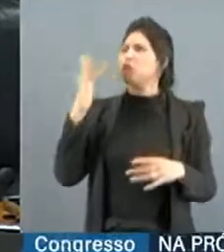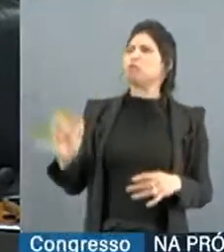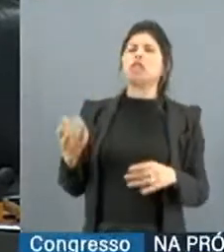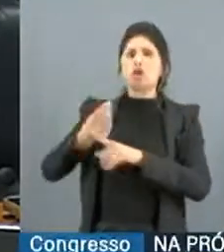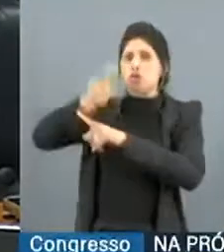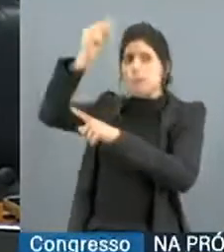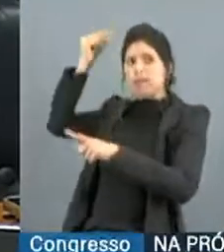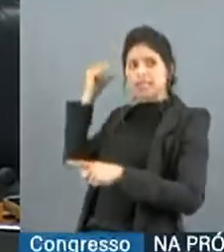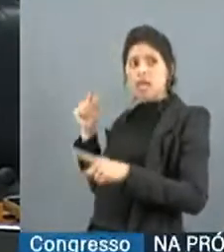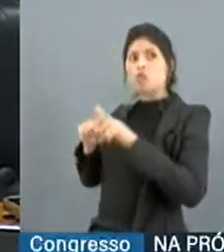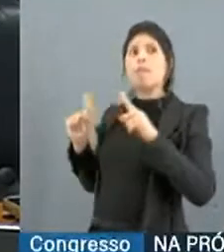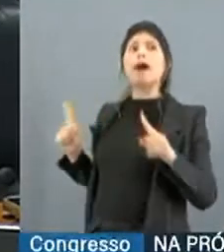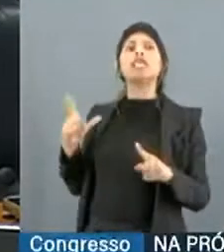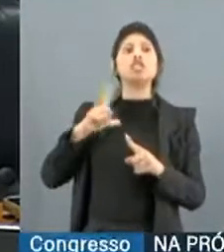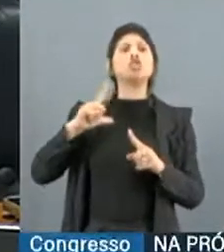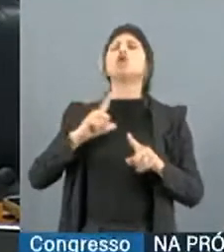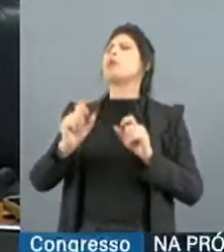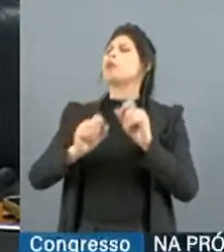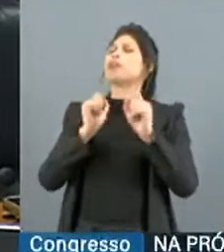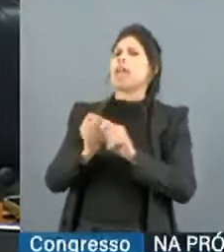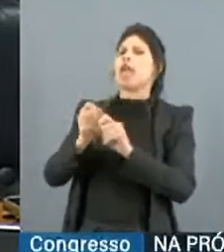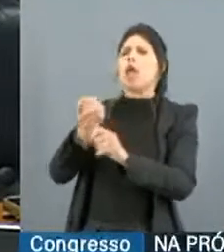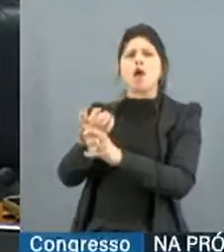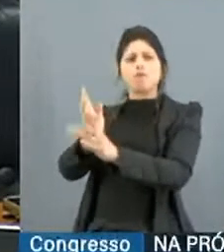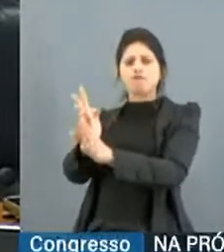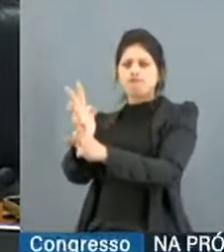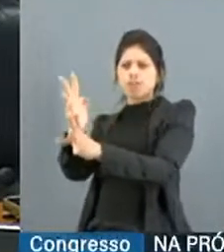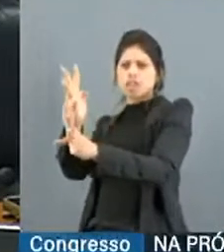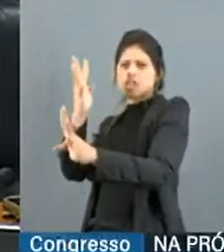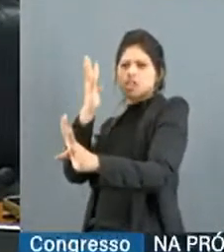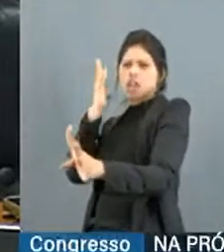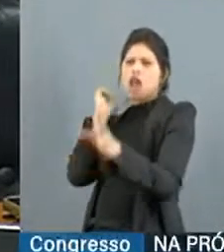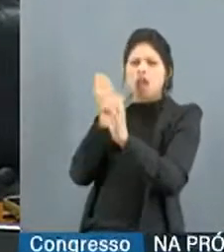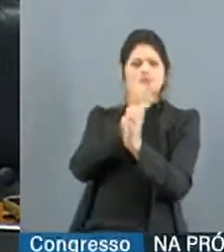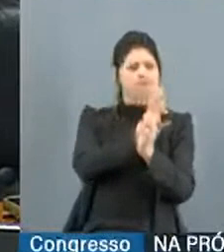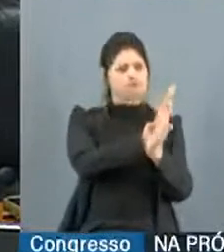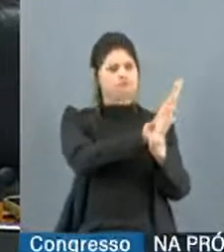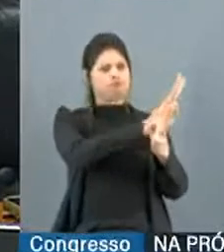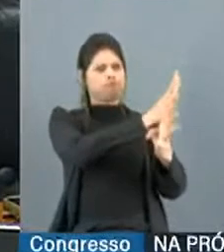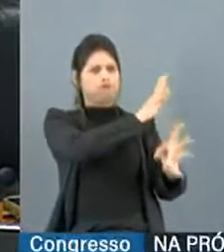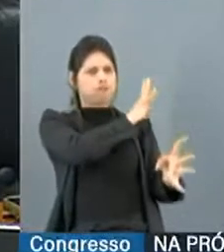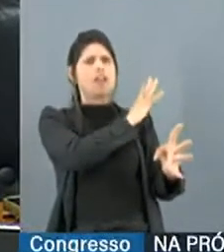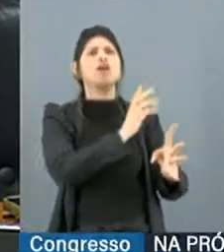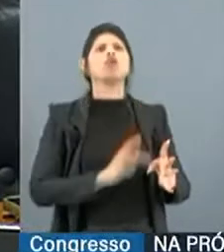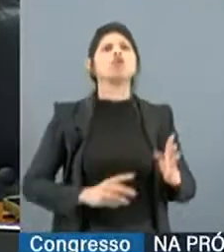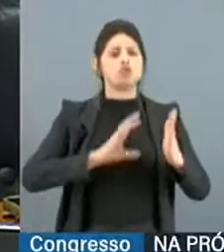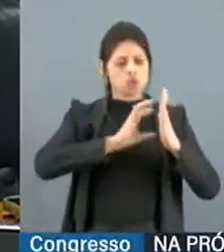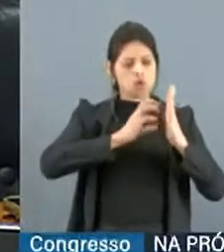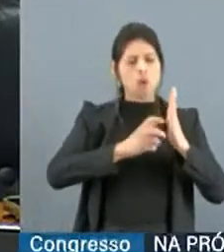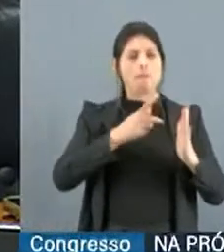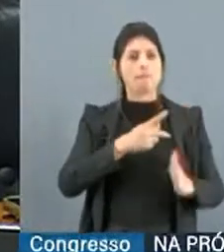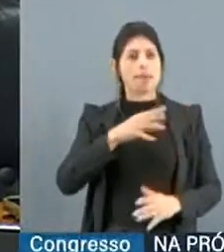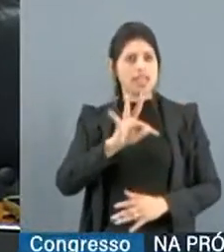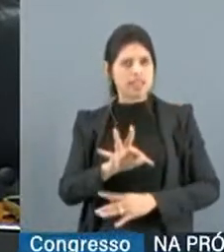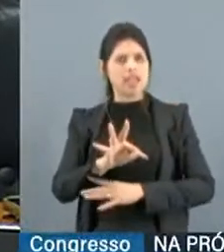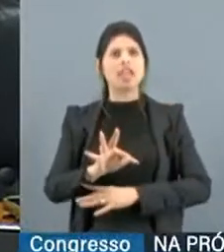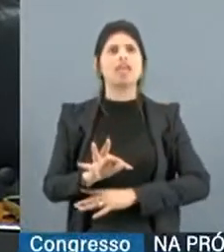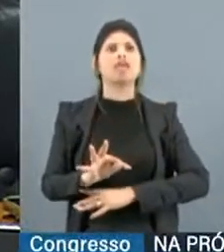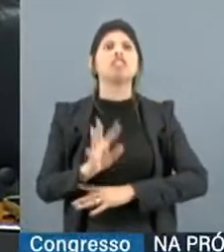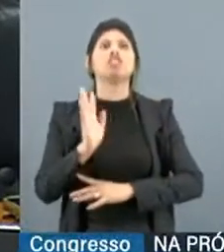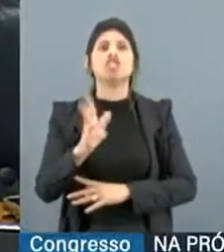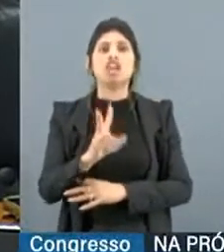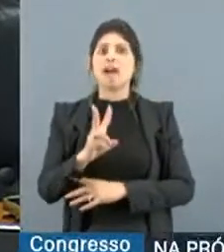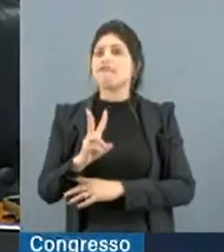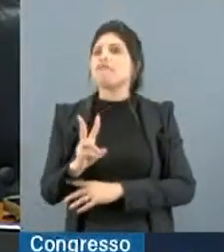Agora, eu sei uma coisa. Tinha uma fila de parlamentares, deputados e senadores do PT com poucos dias